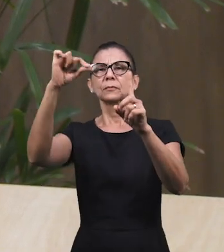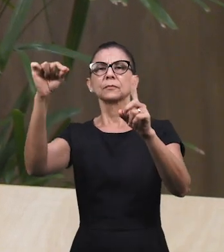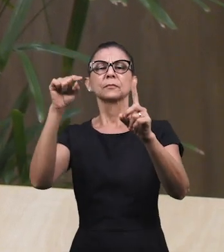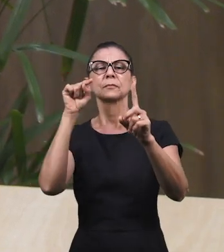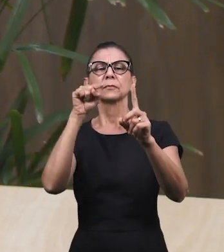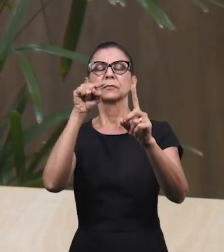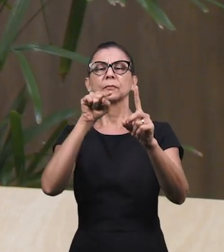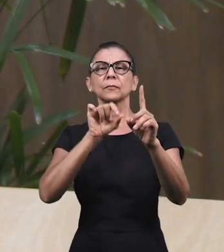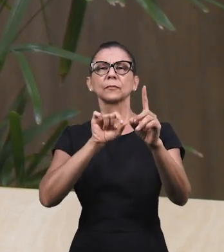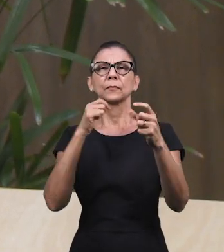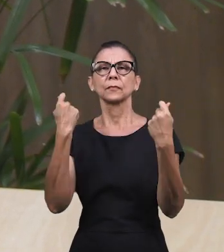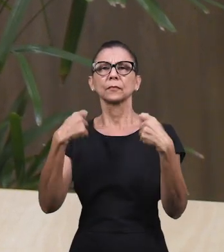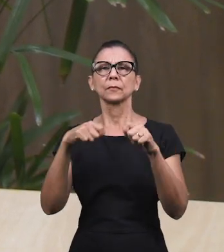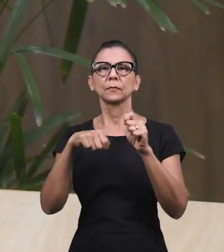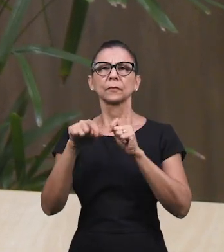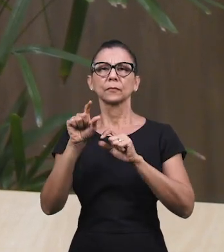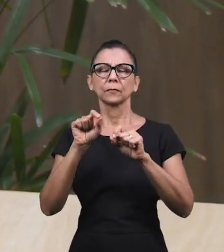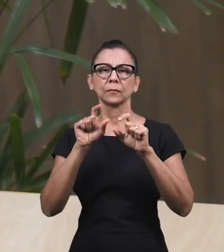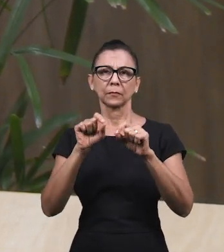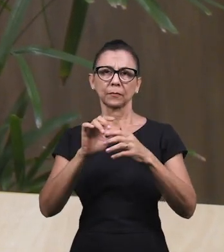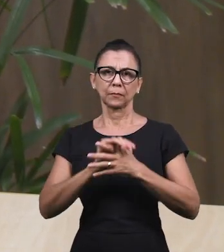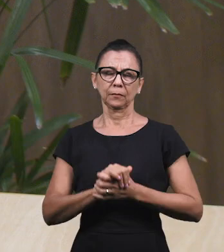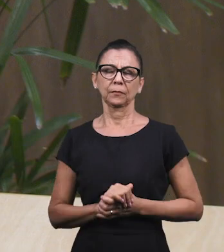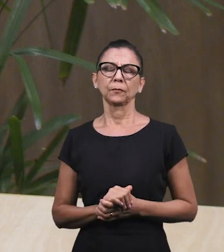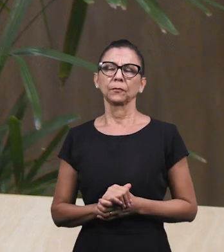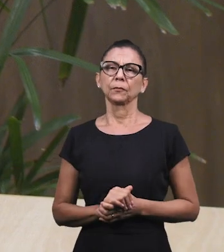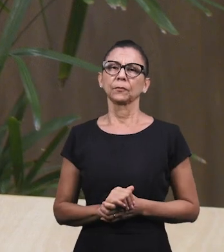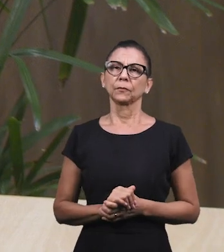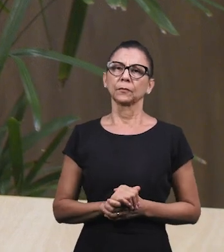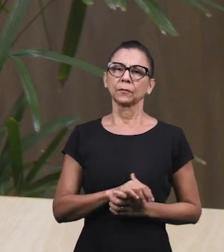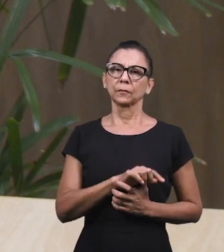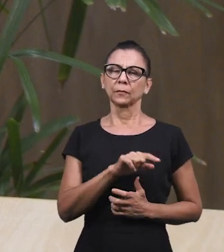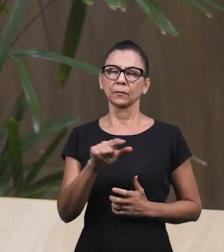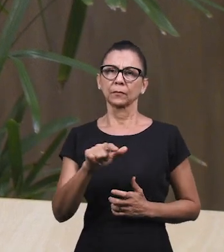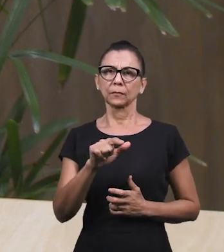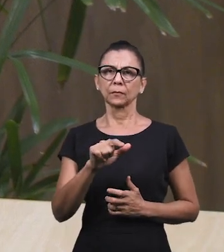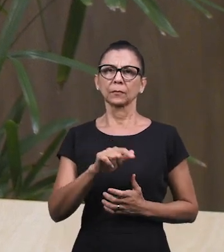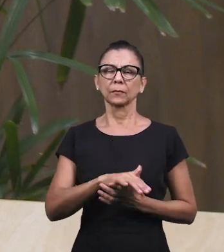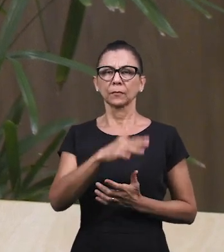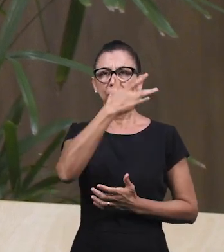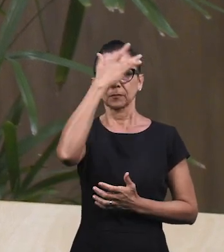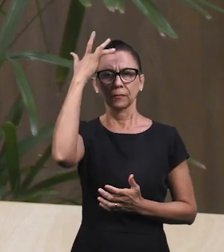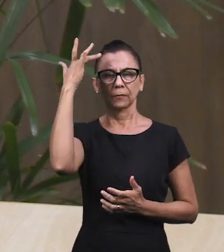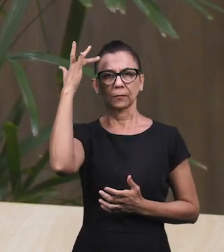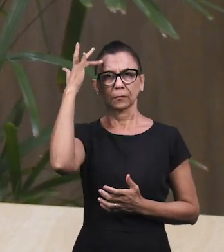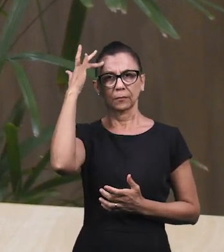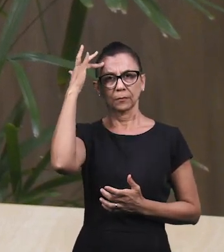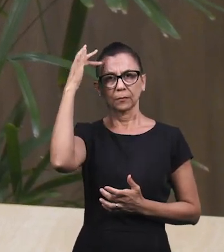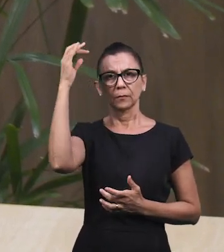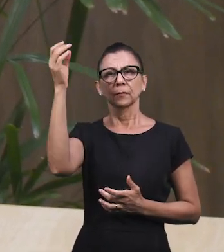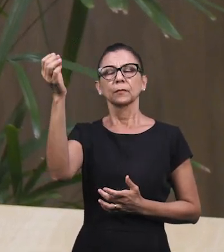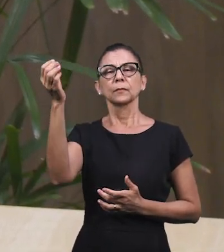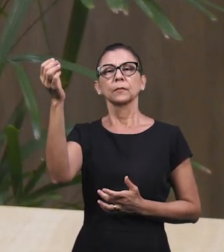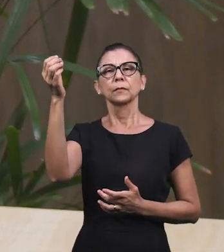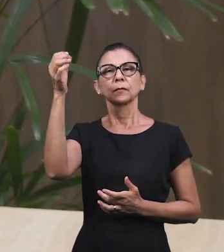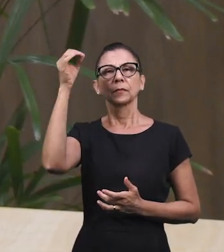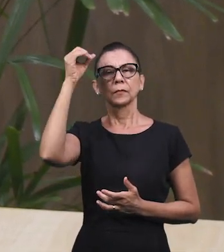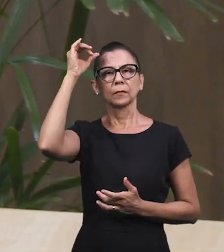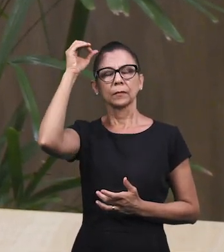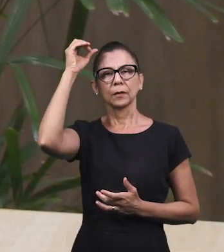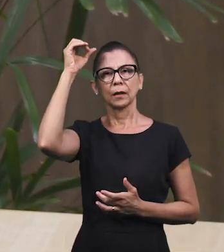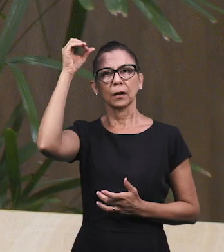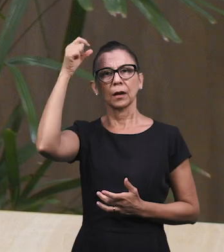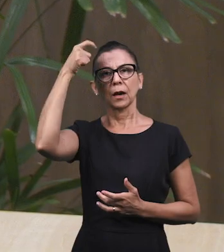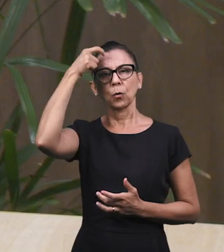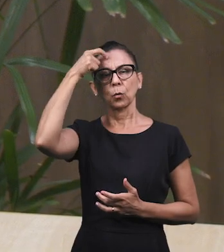homem fosse ali, tomasse essa consciência. Aí, no dia que ele é consciência, ele recebe um chamado, vinde e